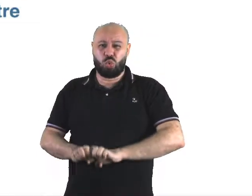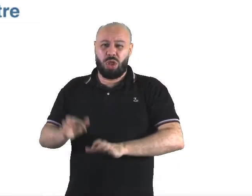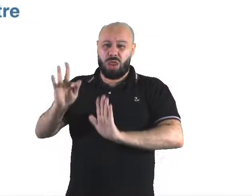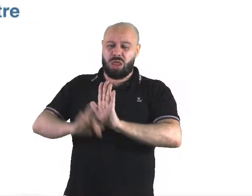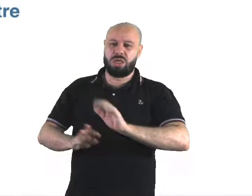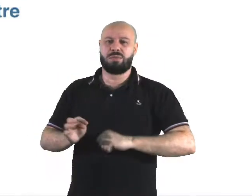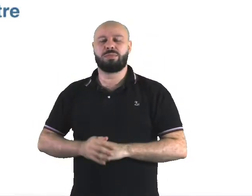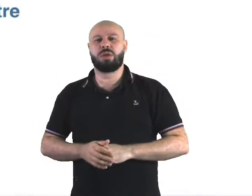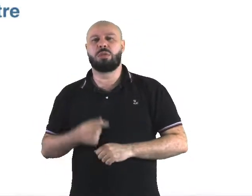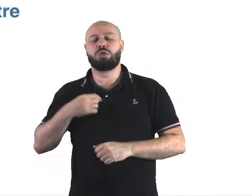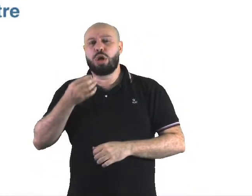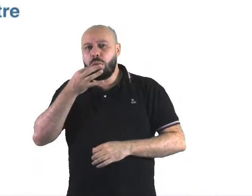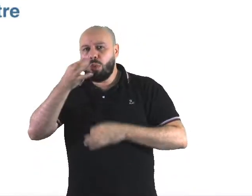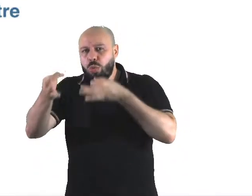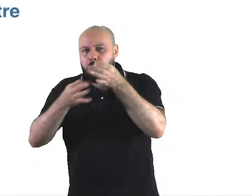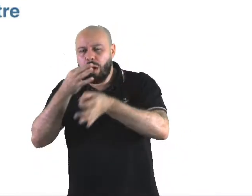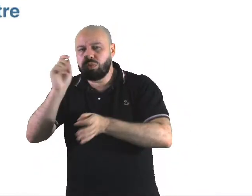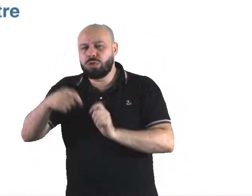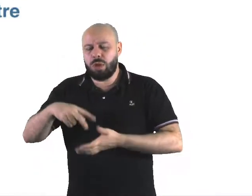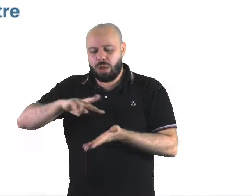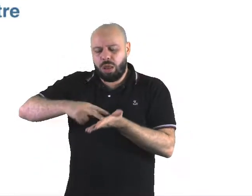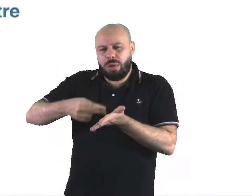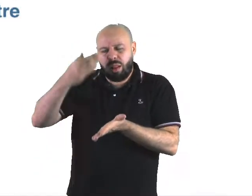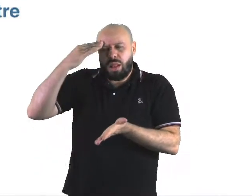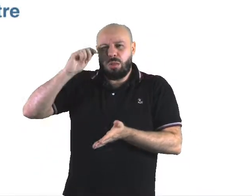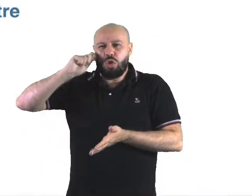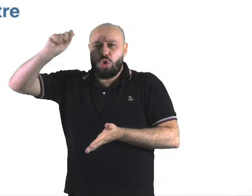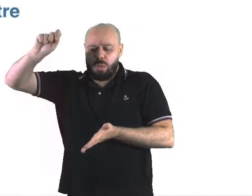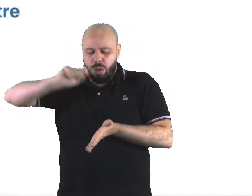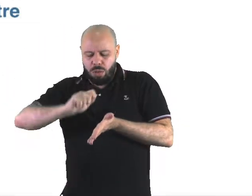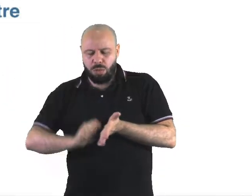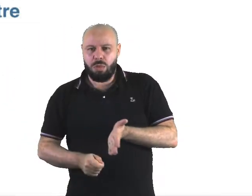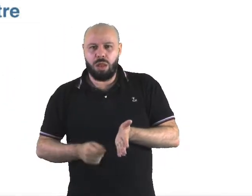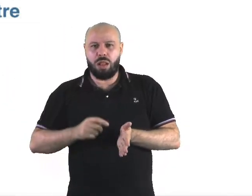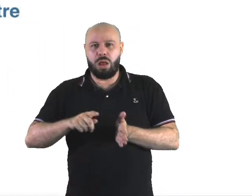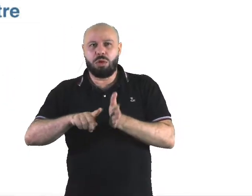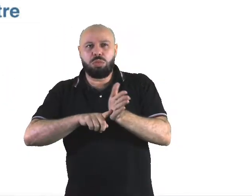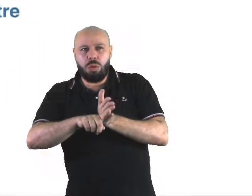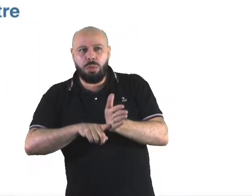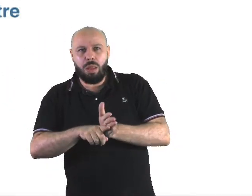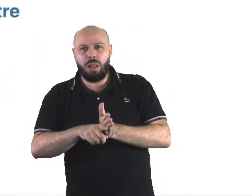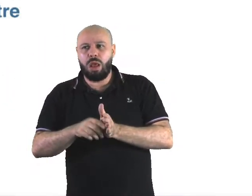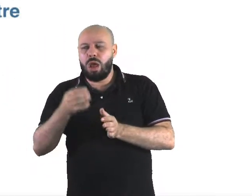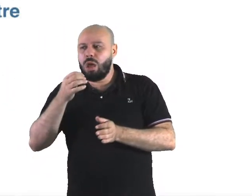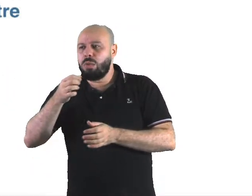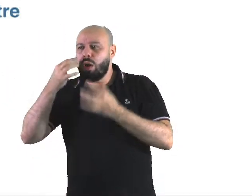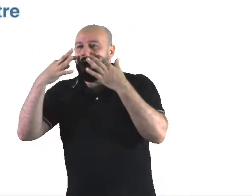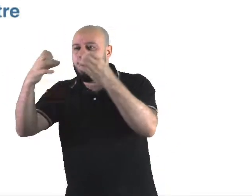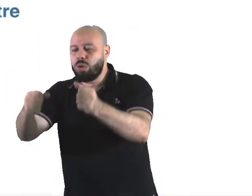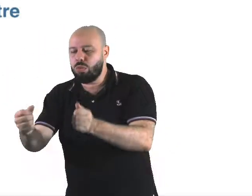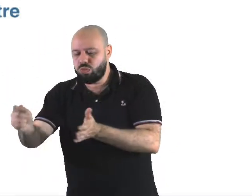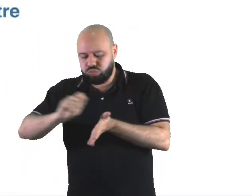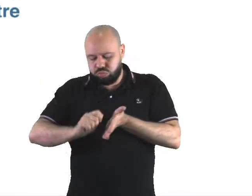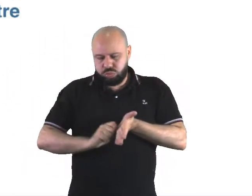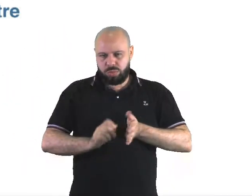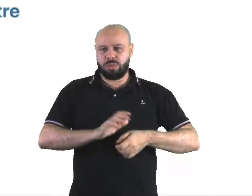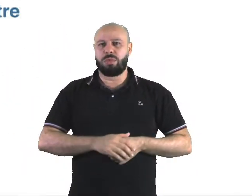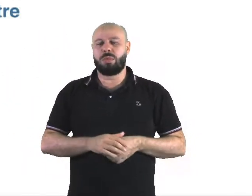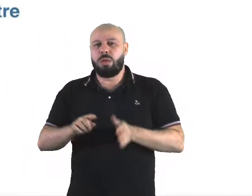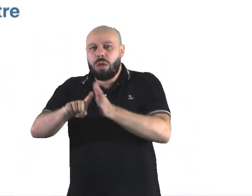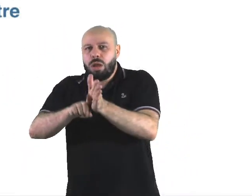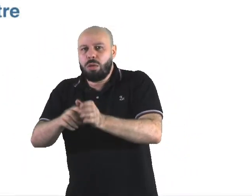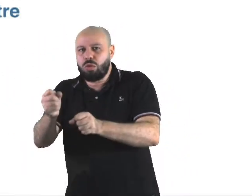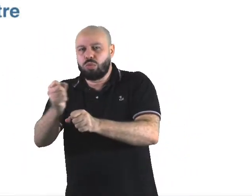incluir as opiniões e interpretações do autor, entrevistas e depoimentos, análise de dados e